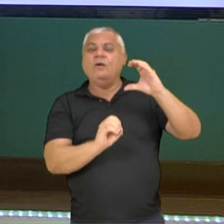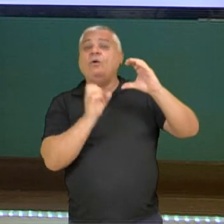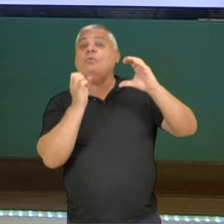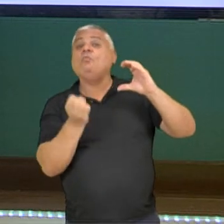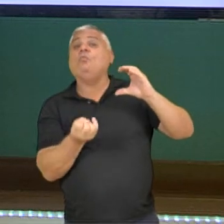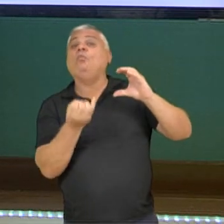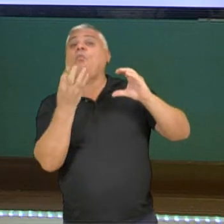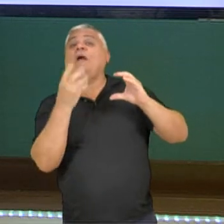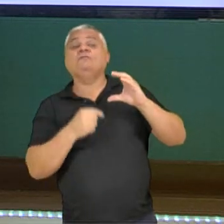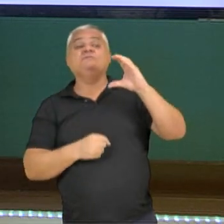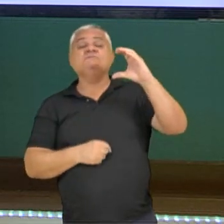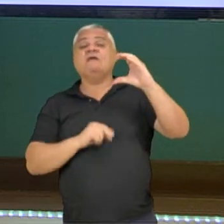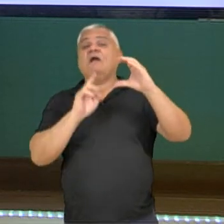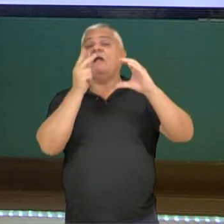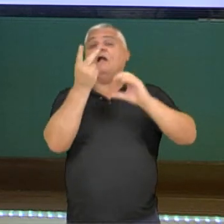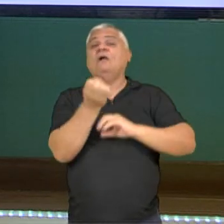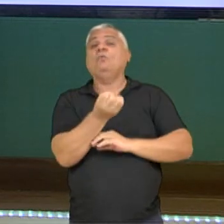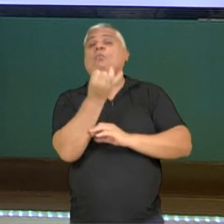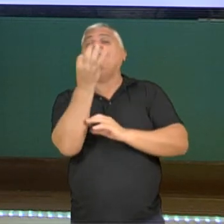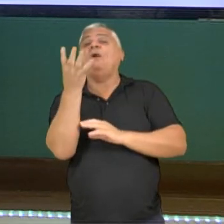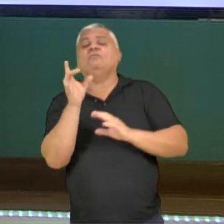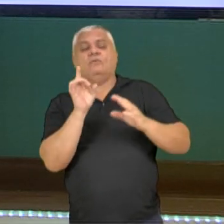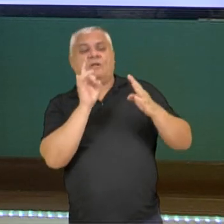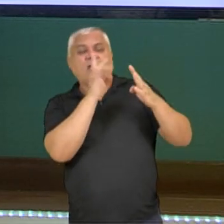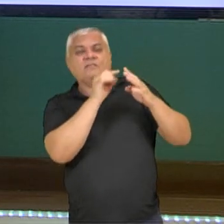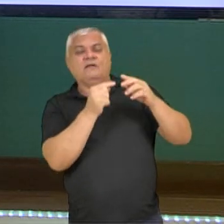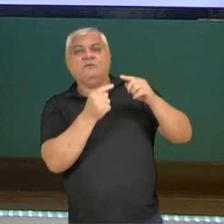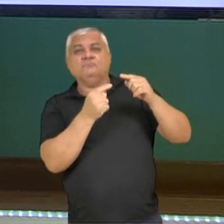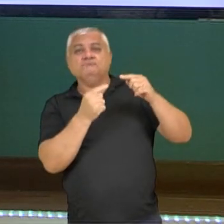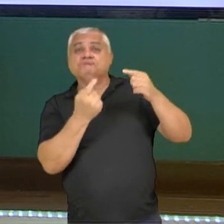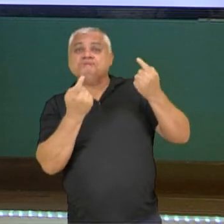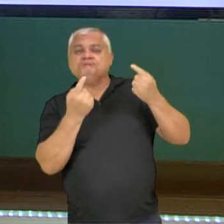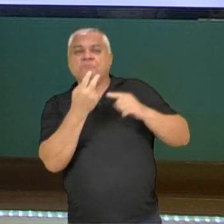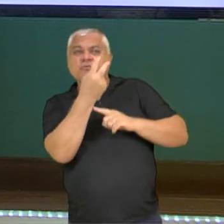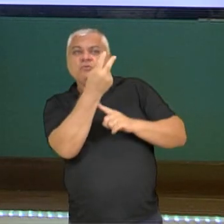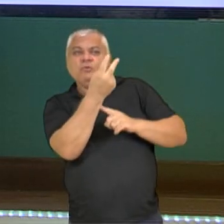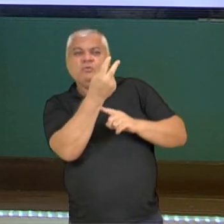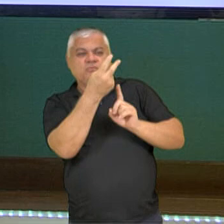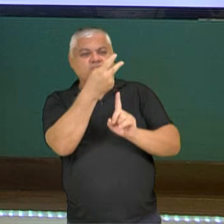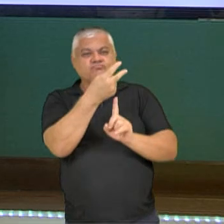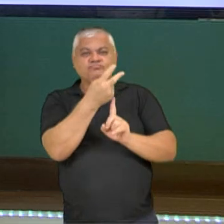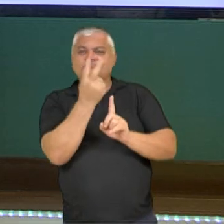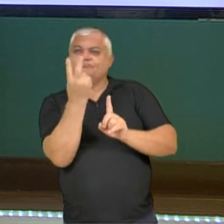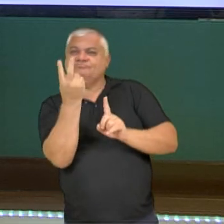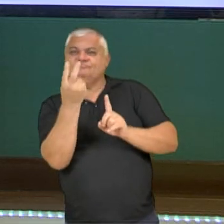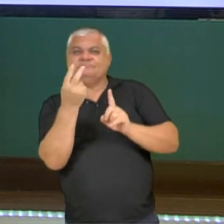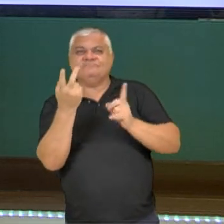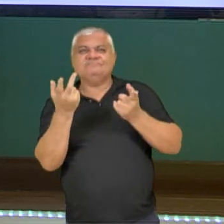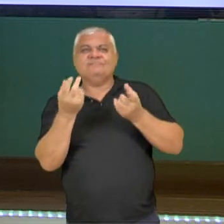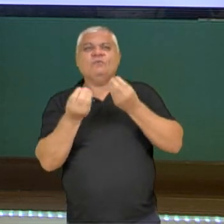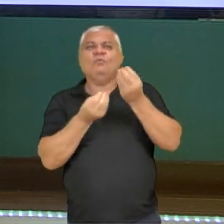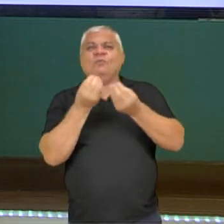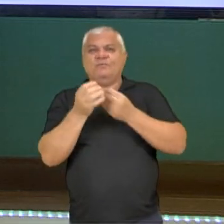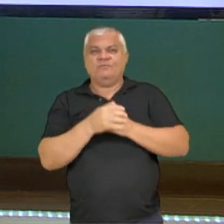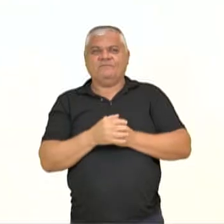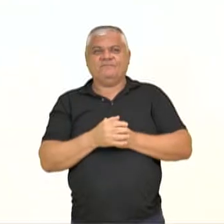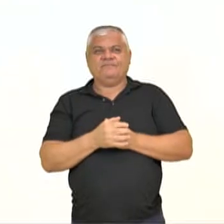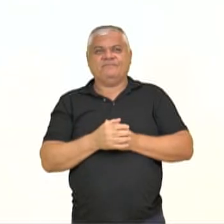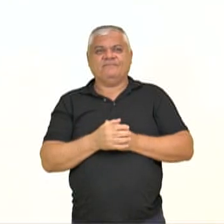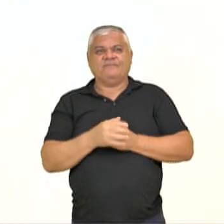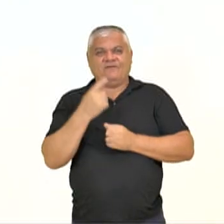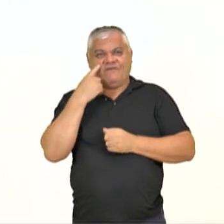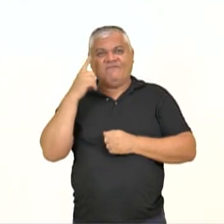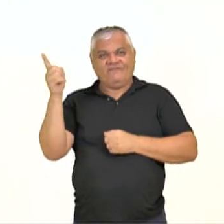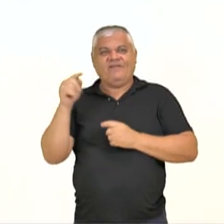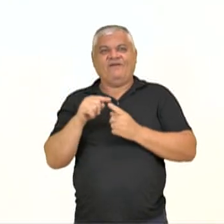hidrogênios ela tem. Lembre, cada vértice tem um carbono com os seus respectivos hidrogênios. Então, nós